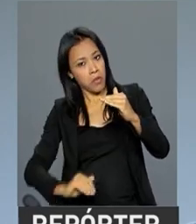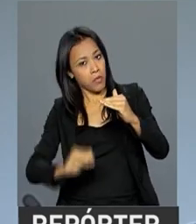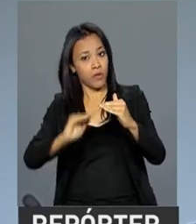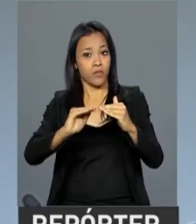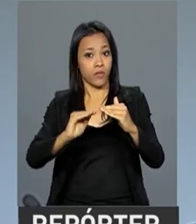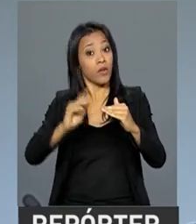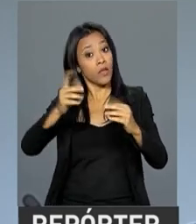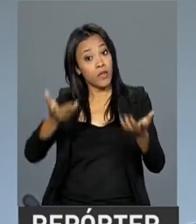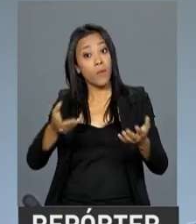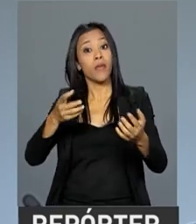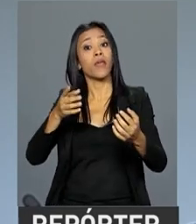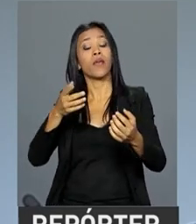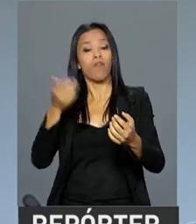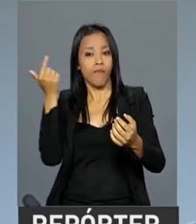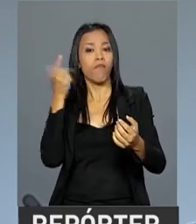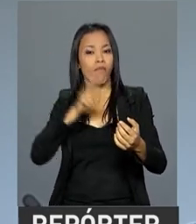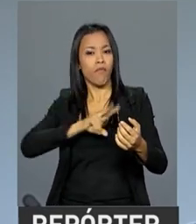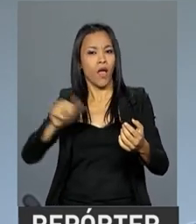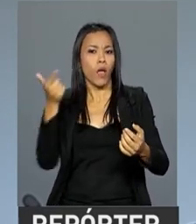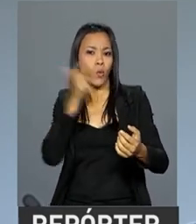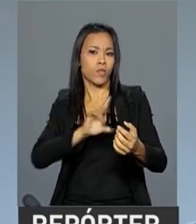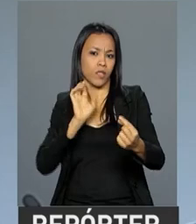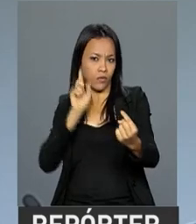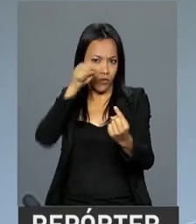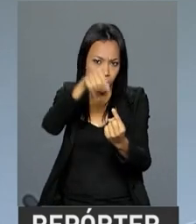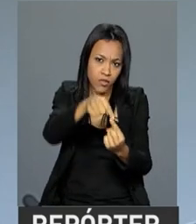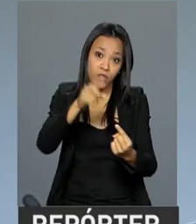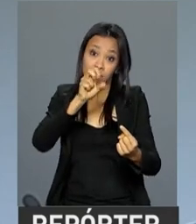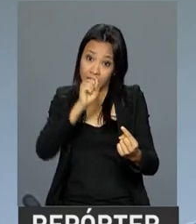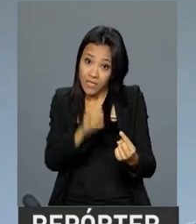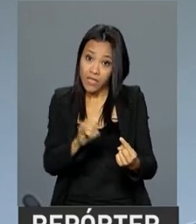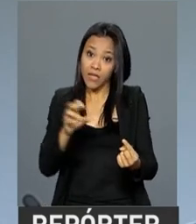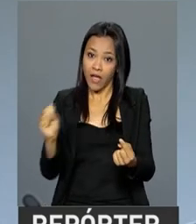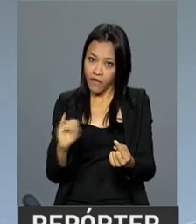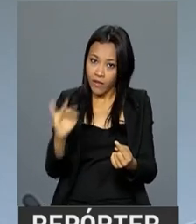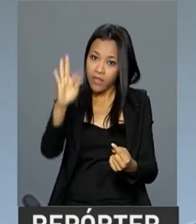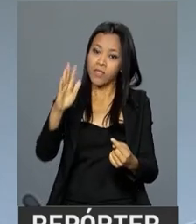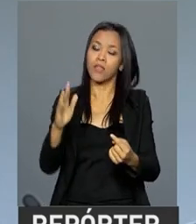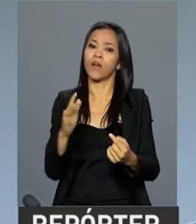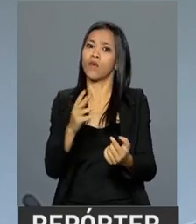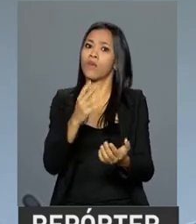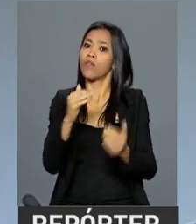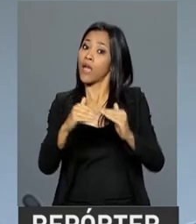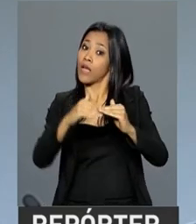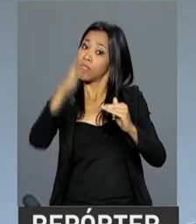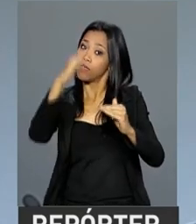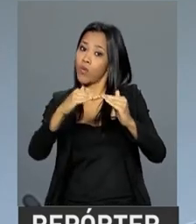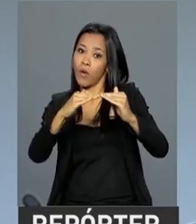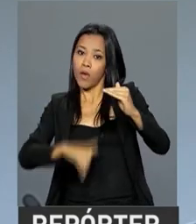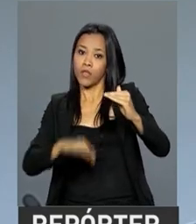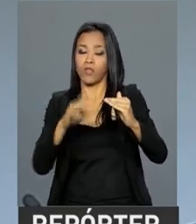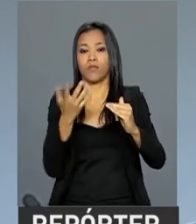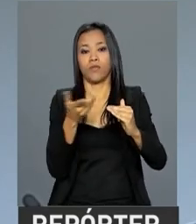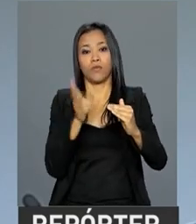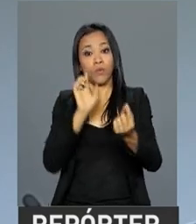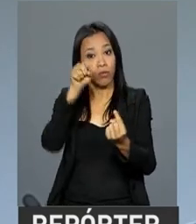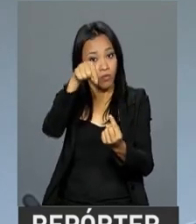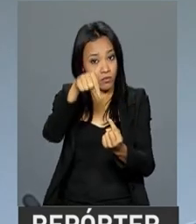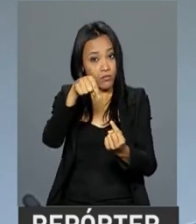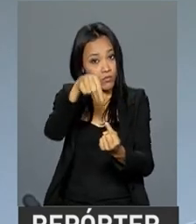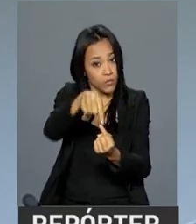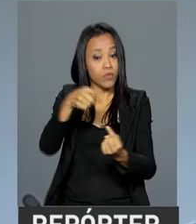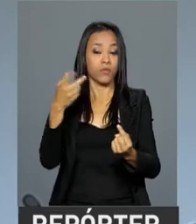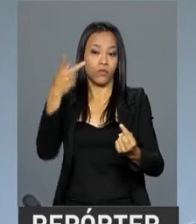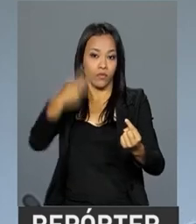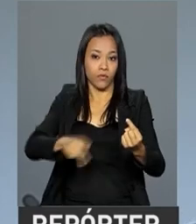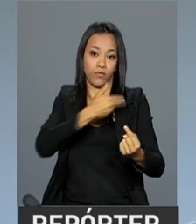meta será cumprida se a inflação ficar nesses anos 1,5% acima ou abaixo do centro